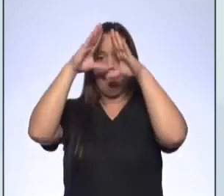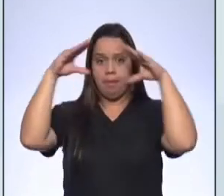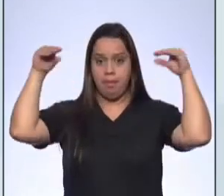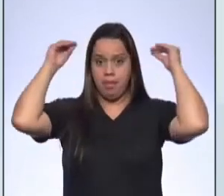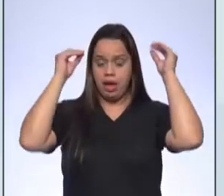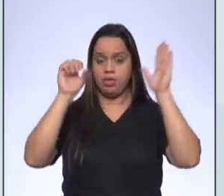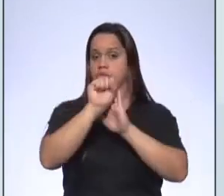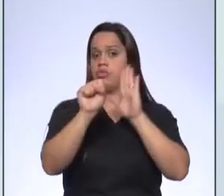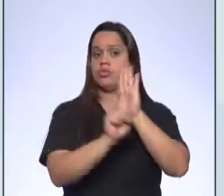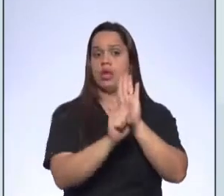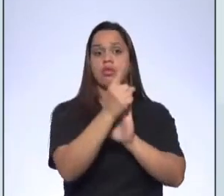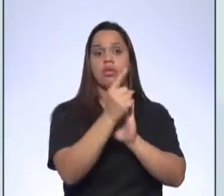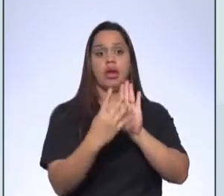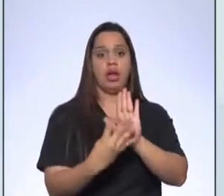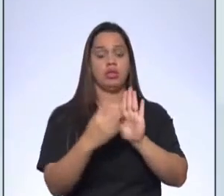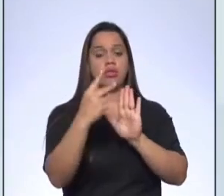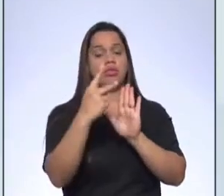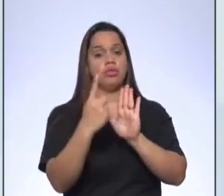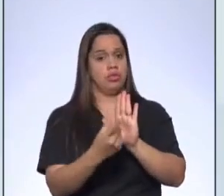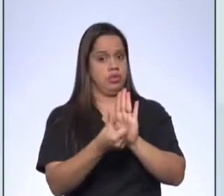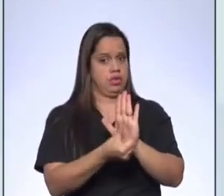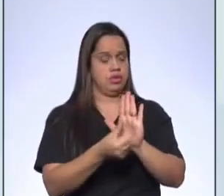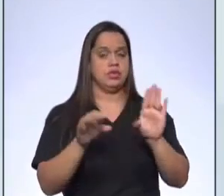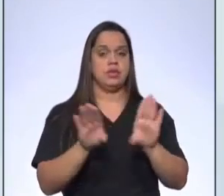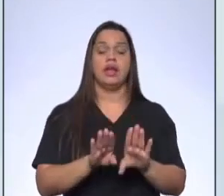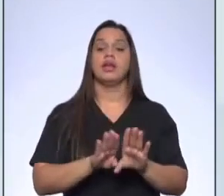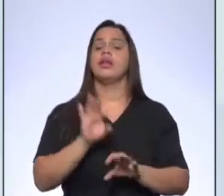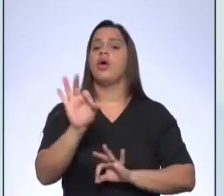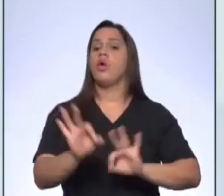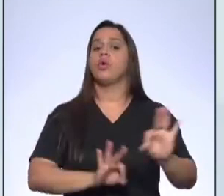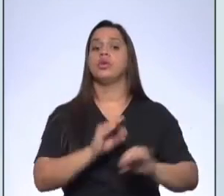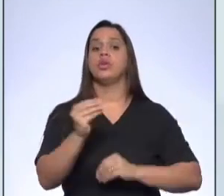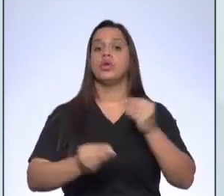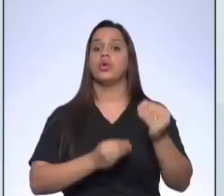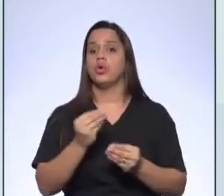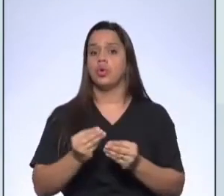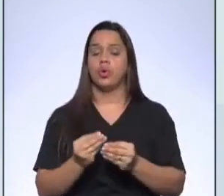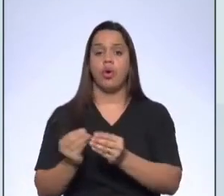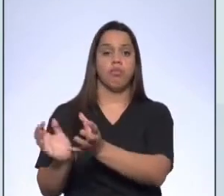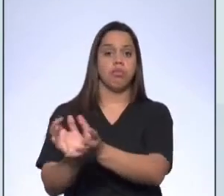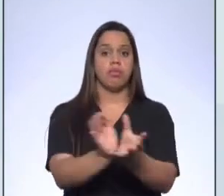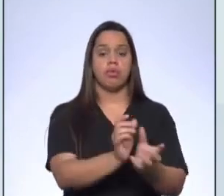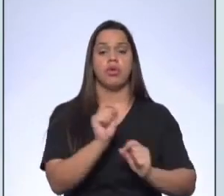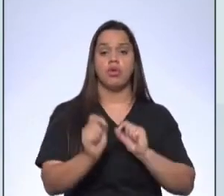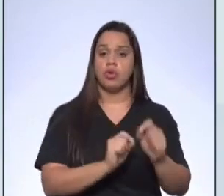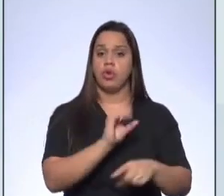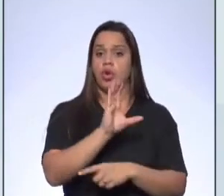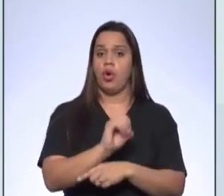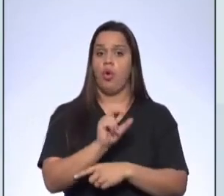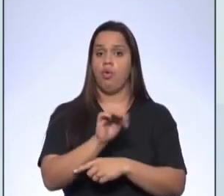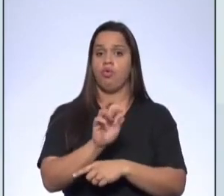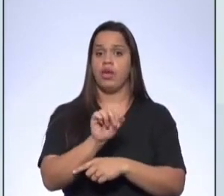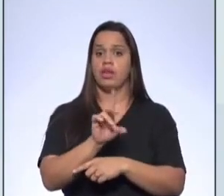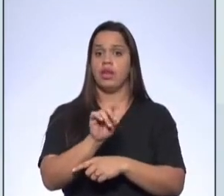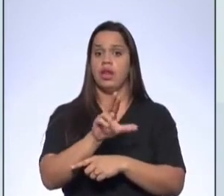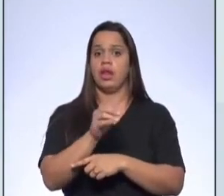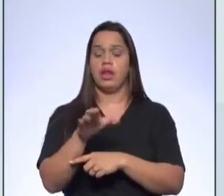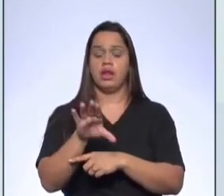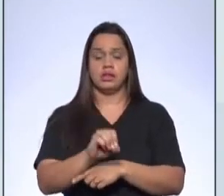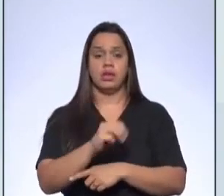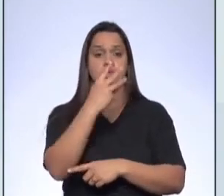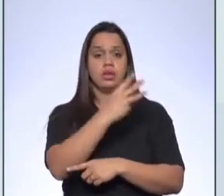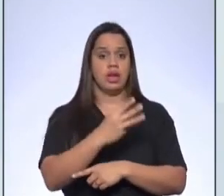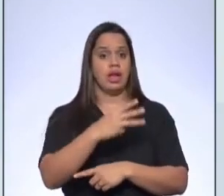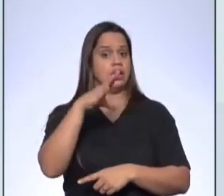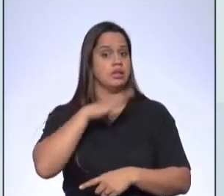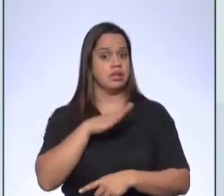séculos XIV e XVI. Eram organizados em uma confederação de 3 cidades-estados, com